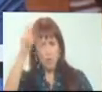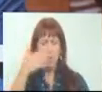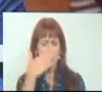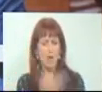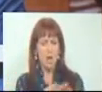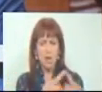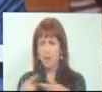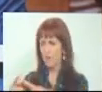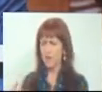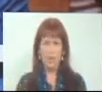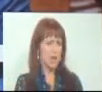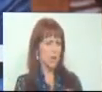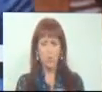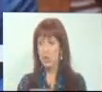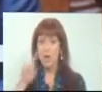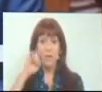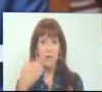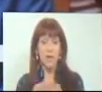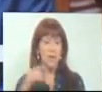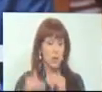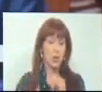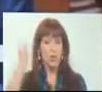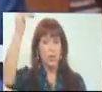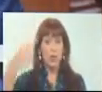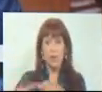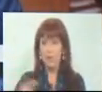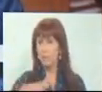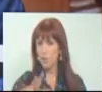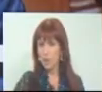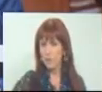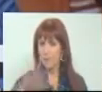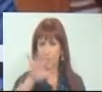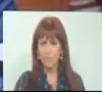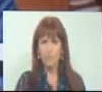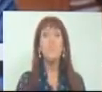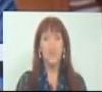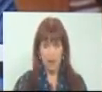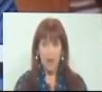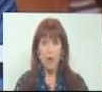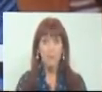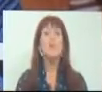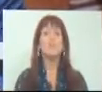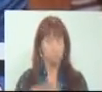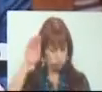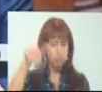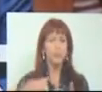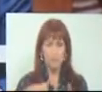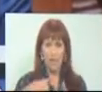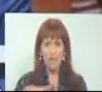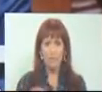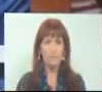de enfrentar os diferentes interesses em defesa do superior interesse nacional. Estas reformas irão produzir os seus